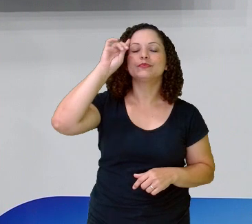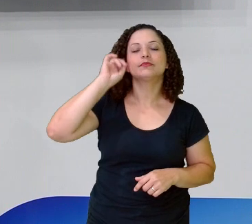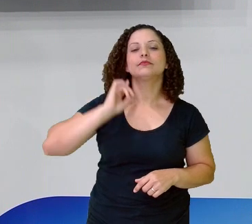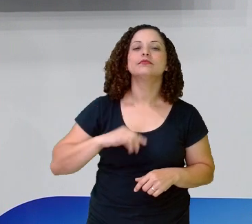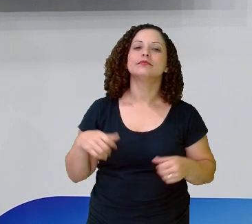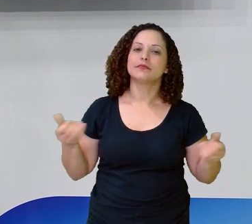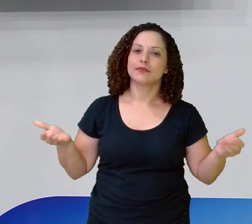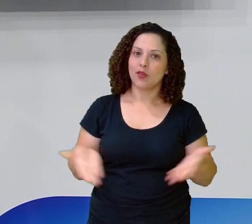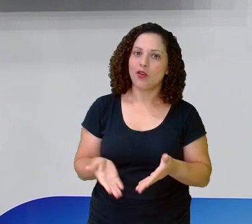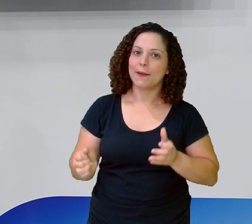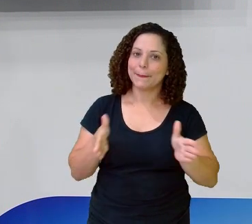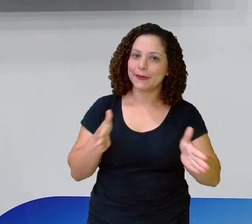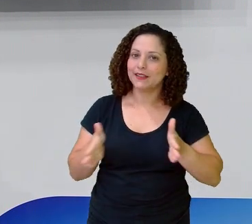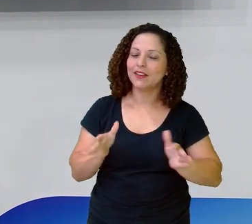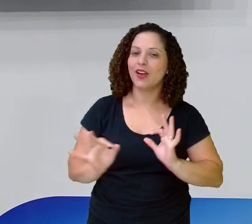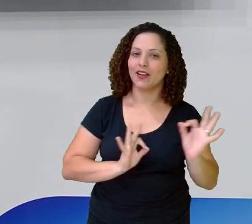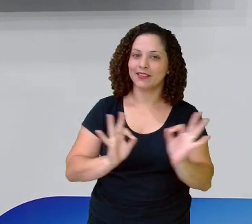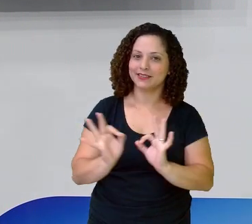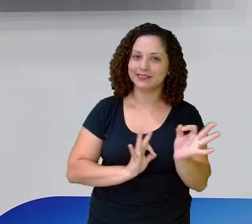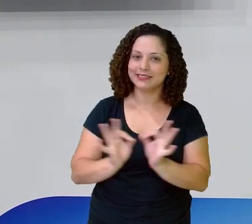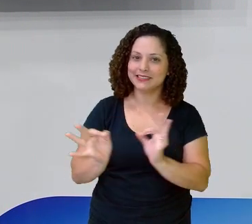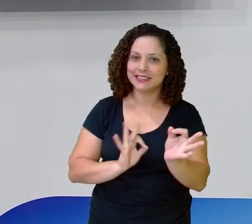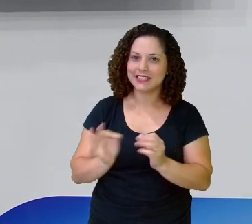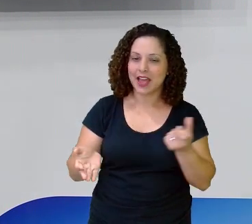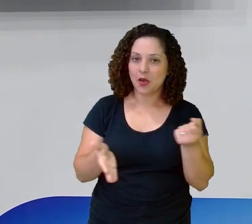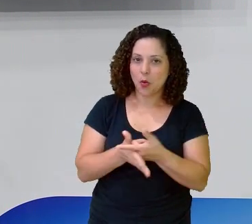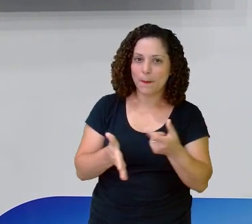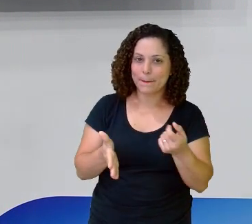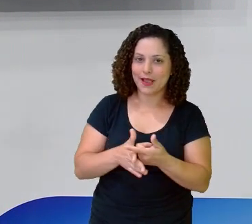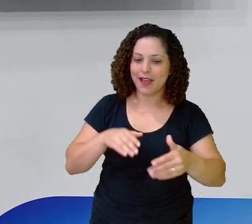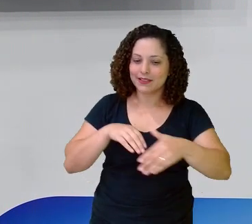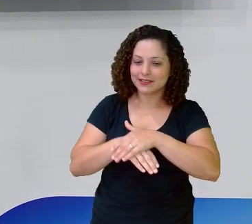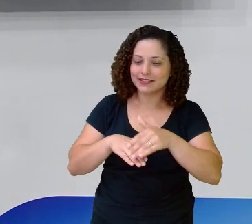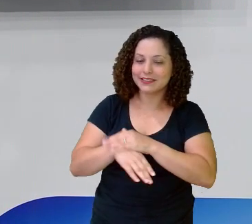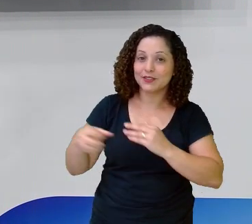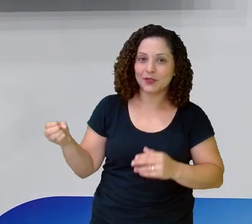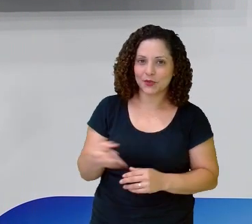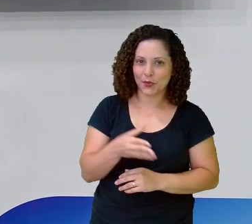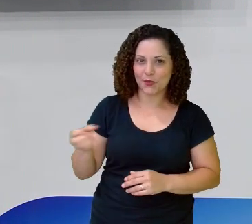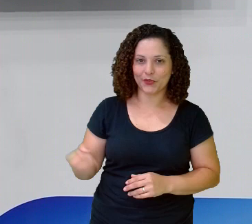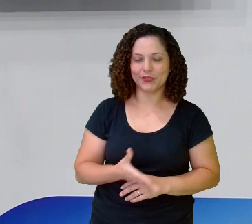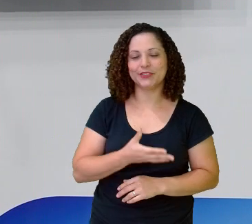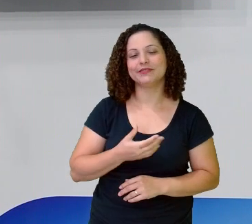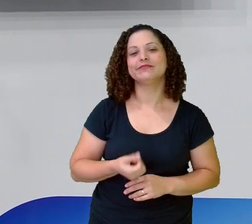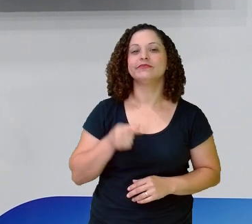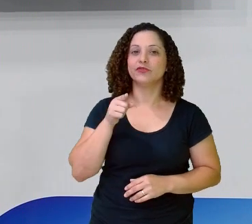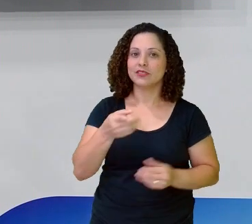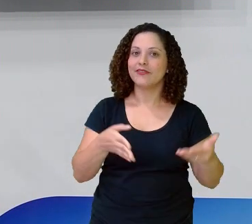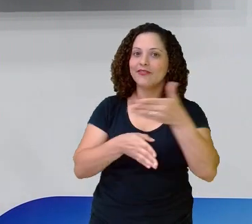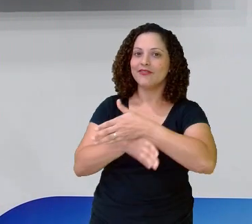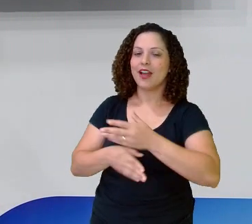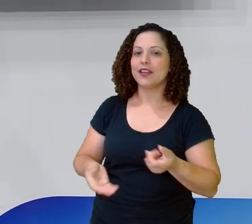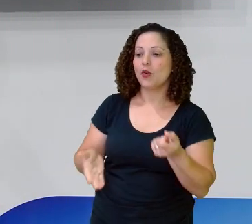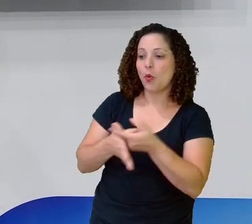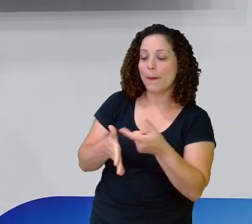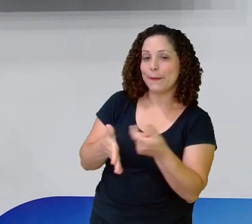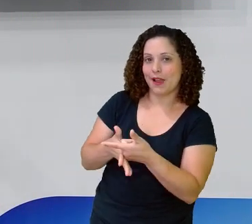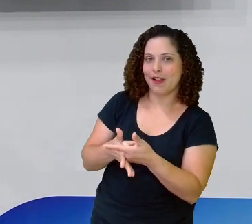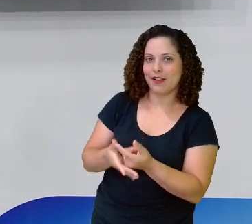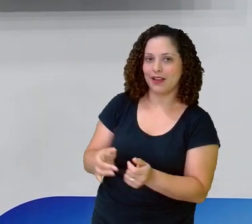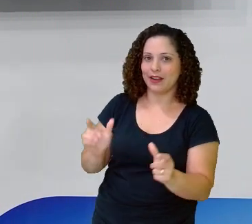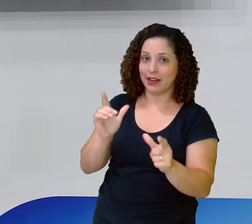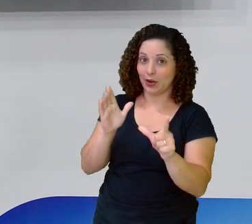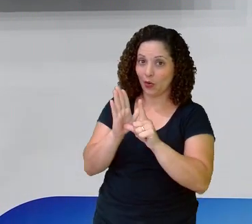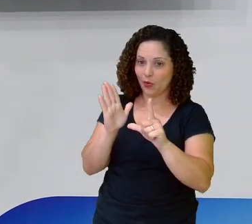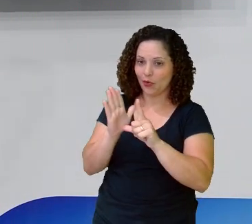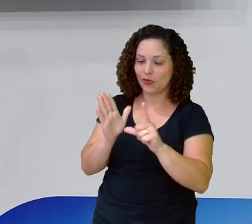mundo se organizando para garantir, né, aquela sandalinha nova, aquele sapatinho. Pois bem, quando você for lá na sapataria, você